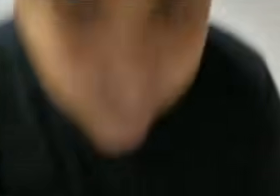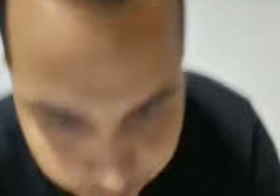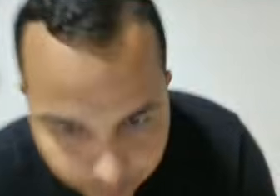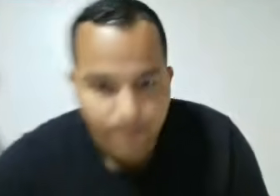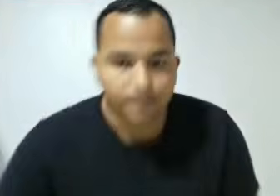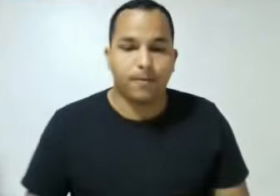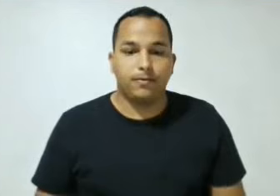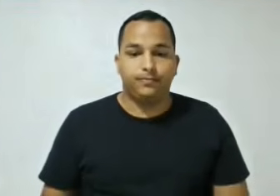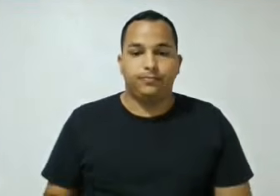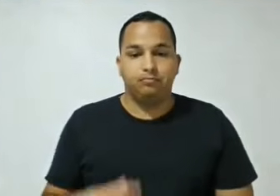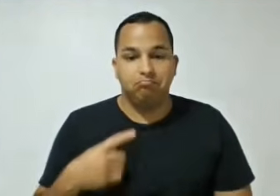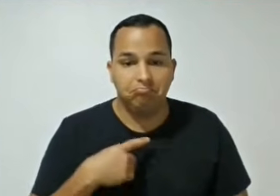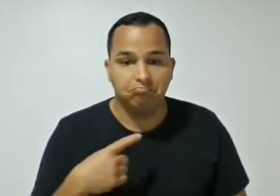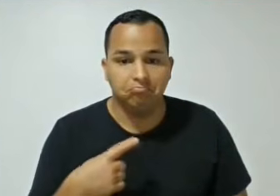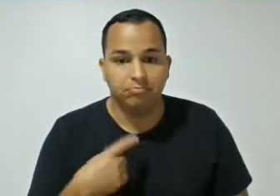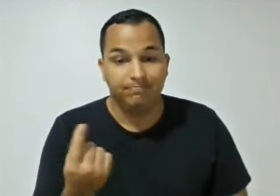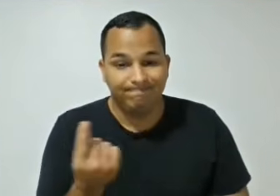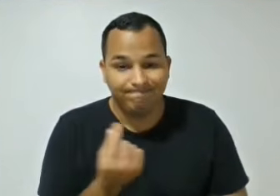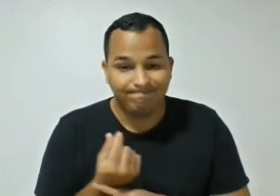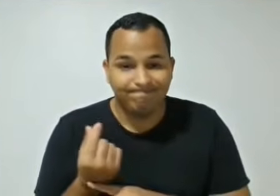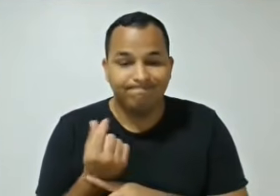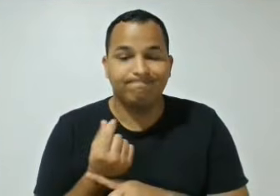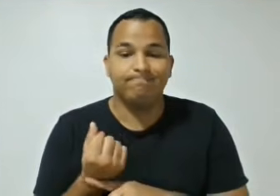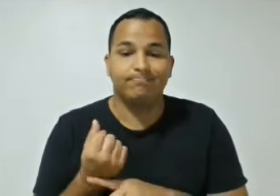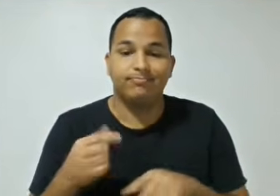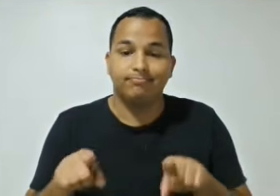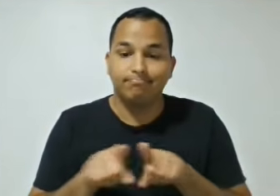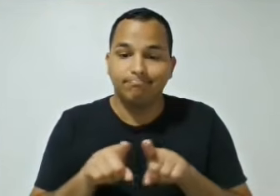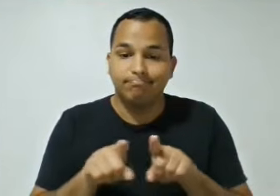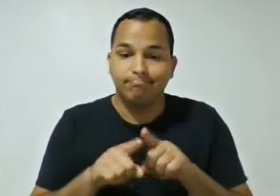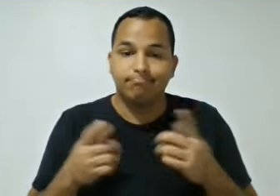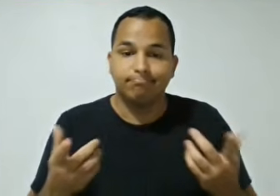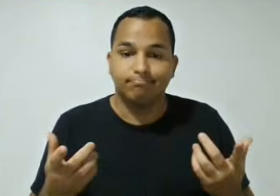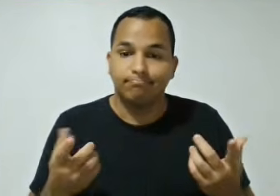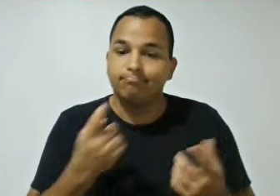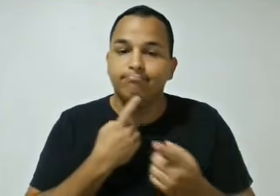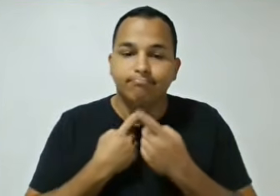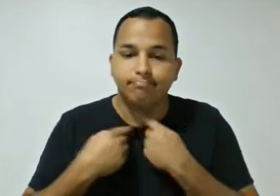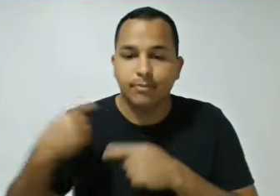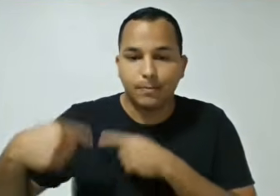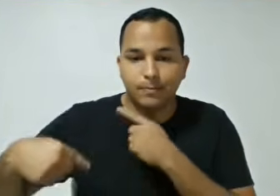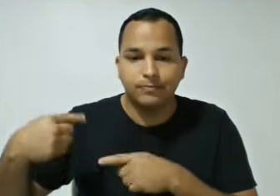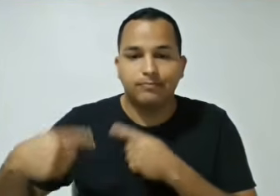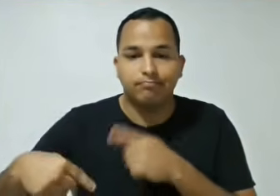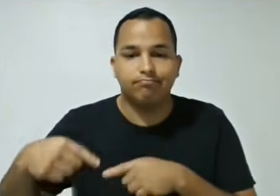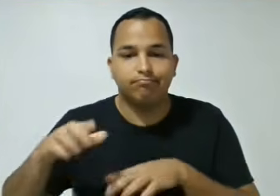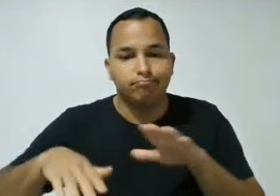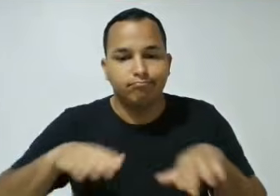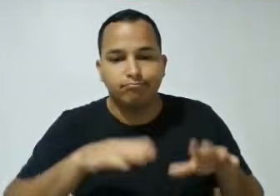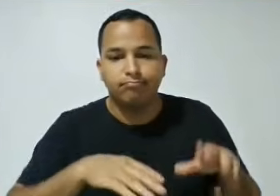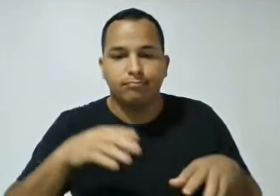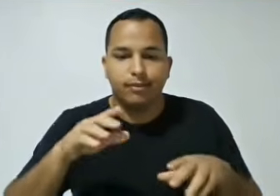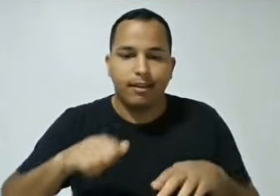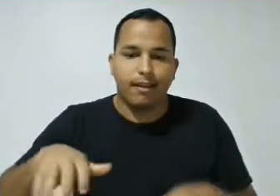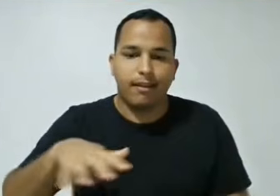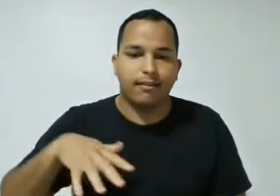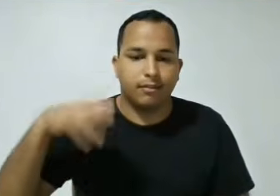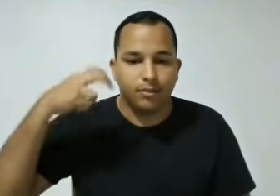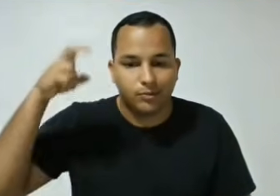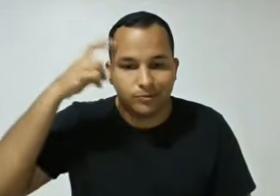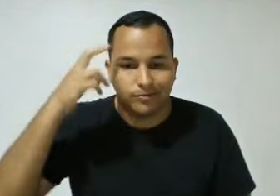dessa questão do orçamento, dessa questão da vontade política relativa à área da cultura, né? Então, a